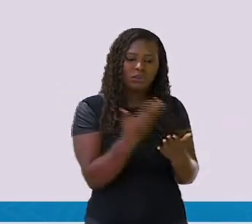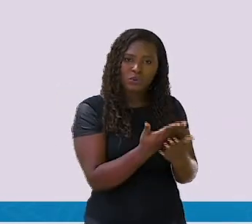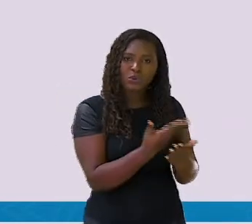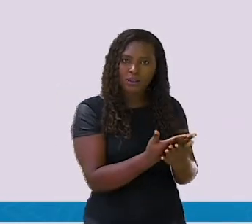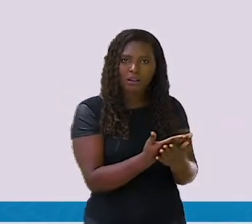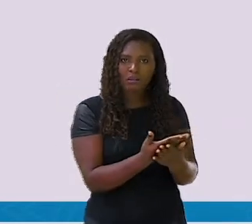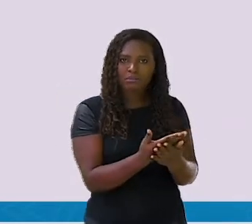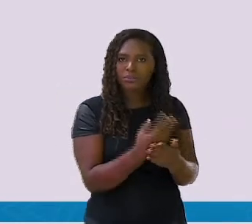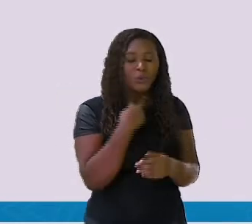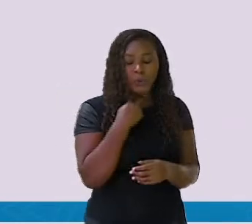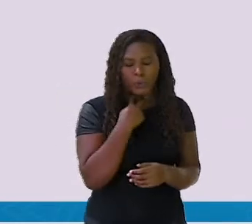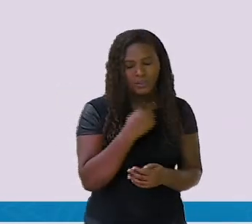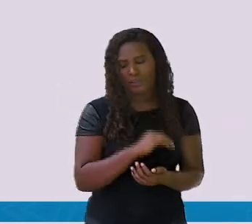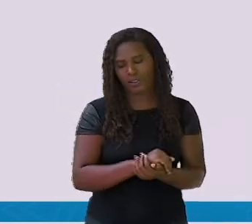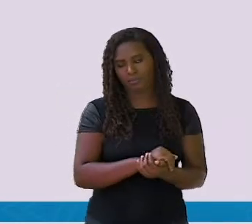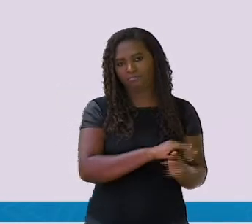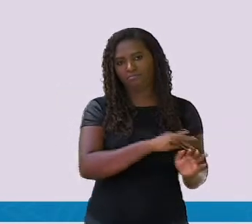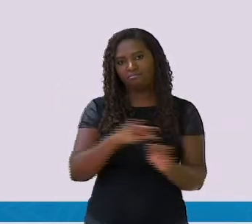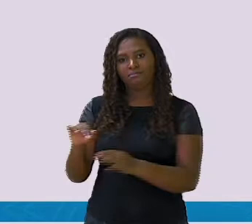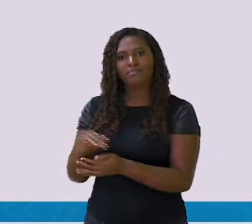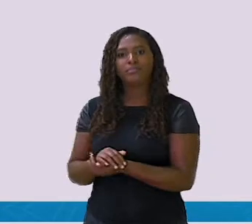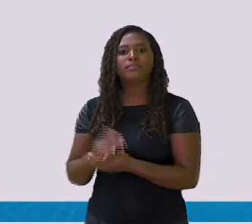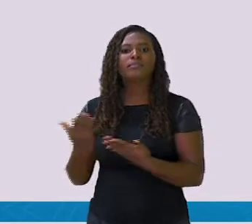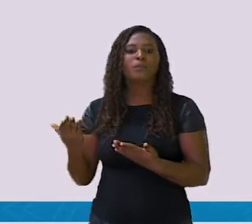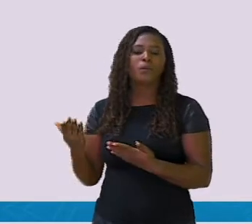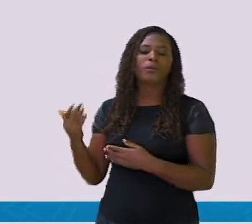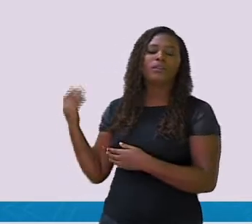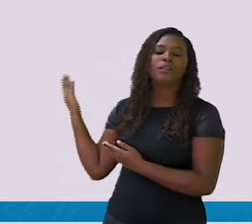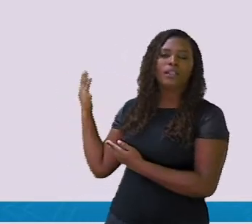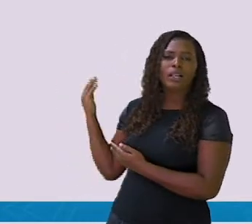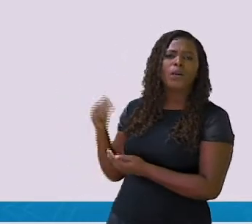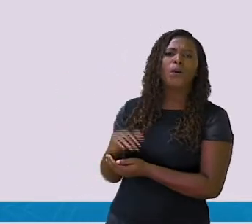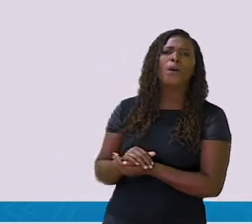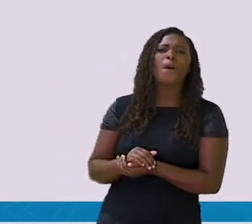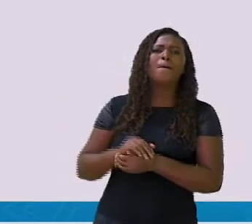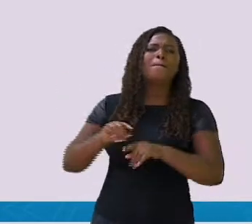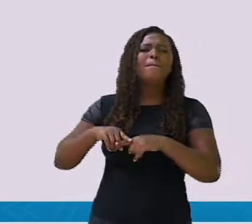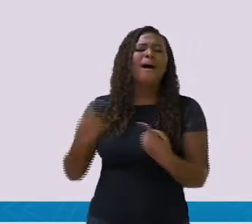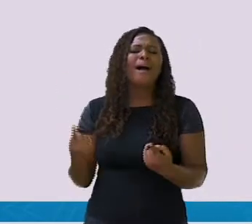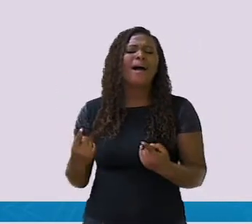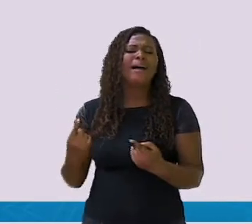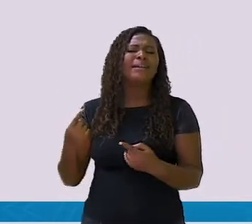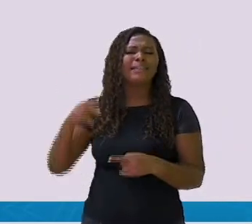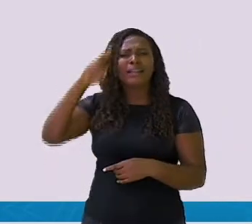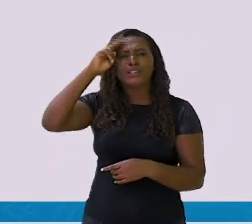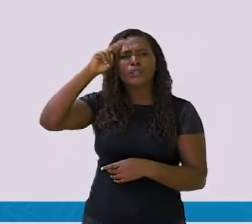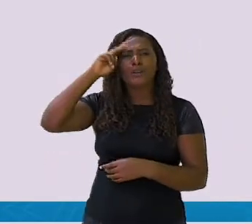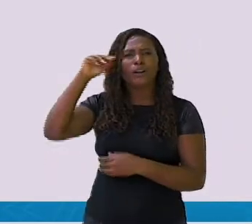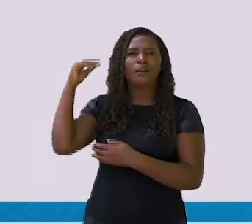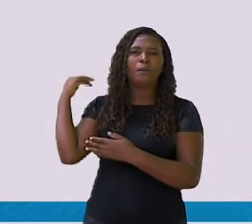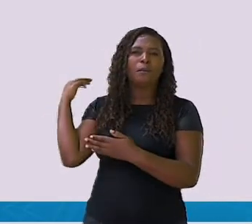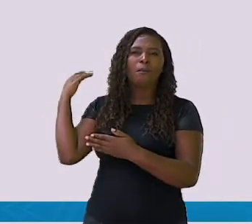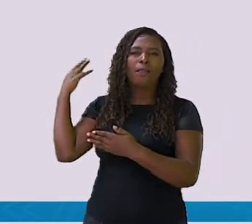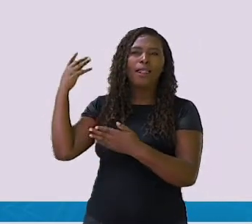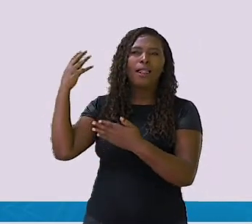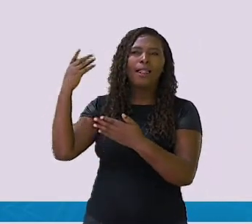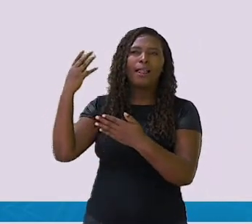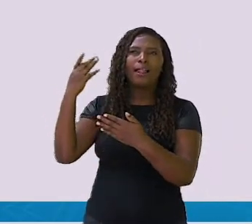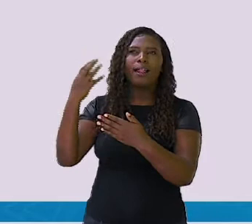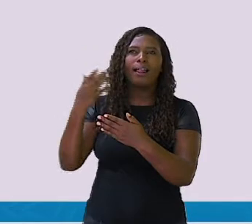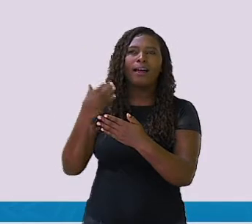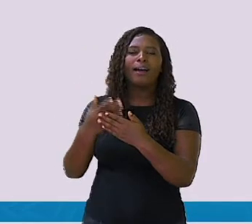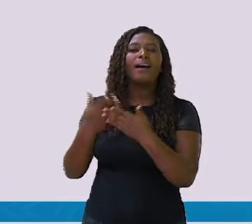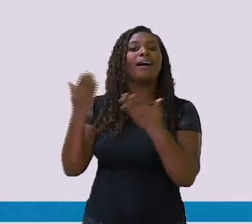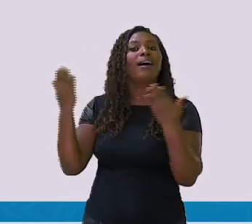perde espaço. Então, o que acontece? Na evolução da história, com o passar do tempo, então foi entendendo que